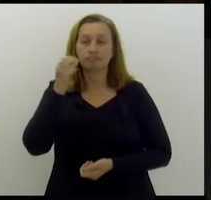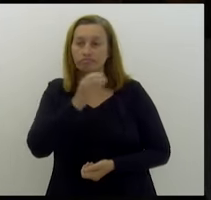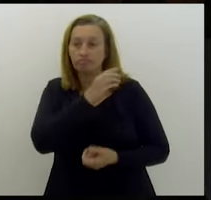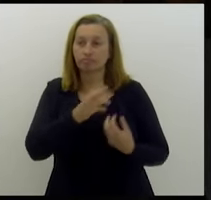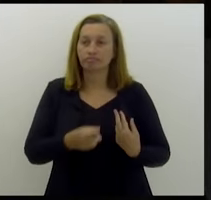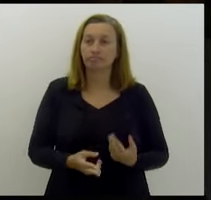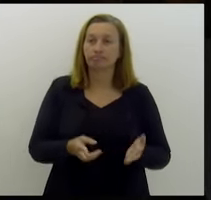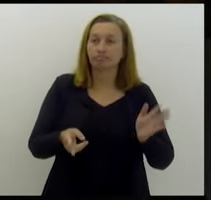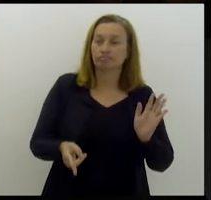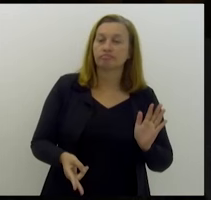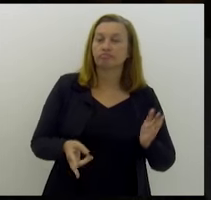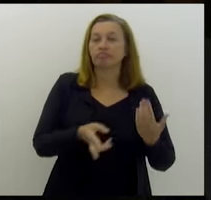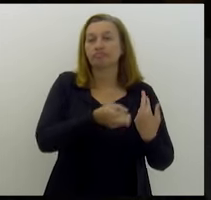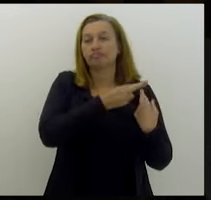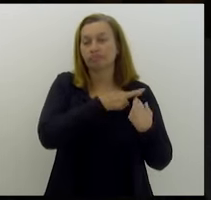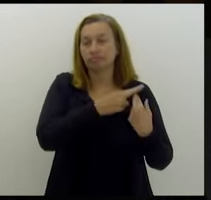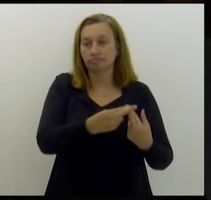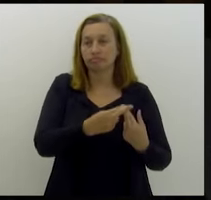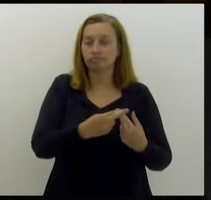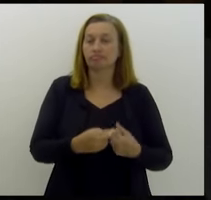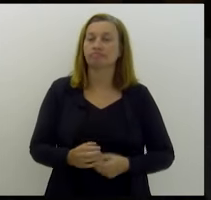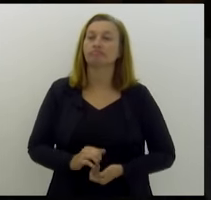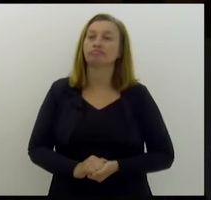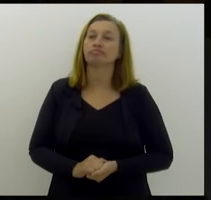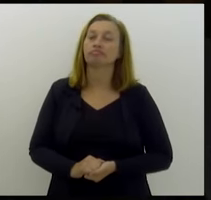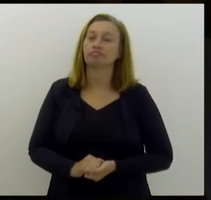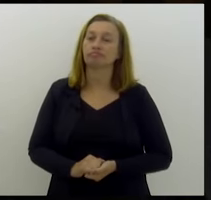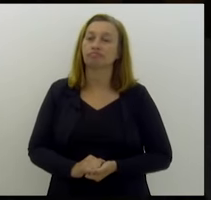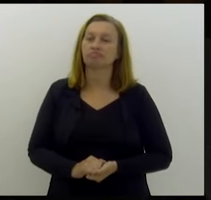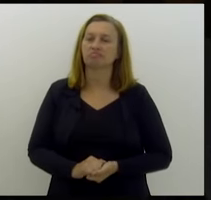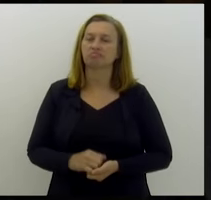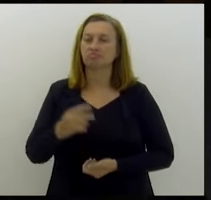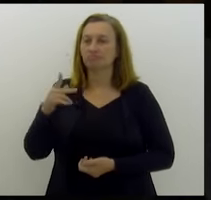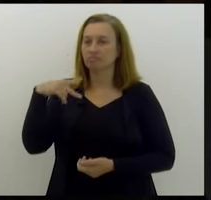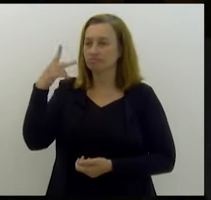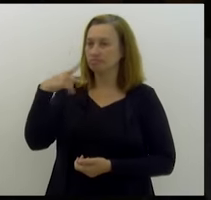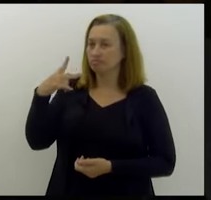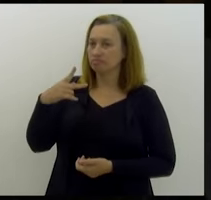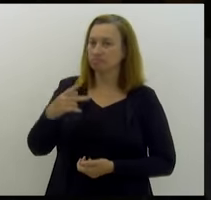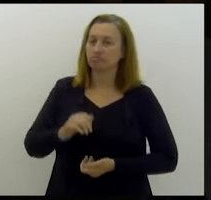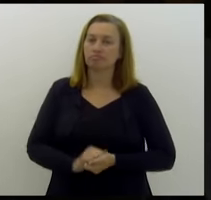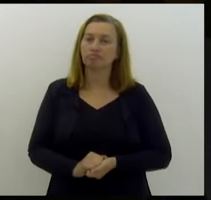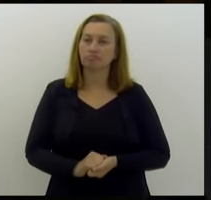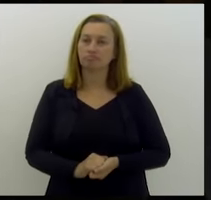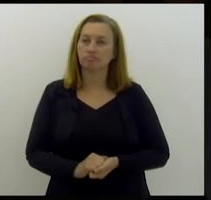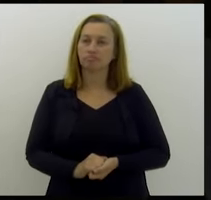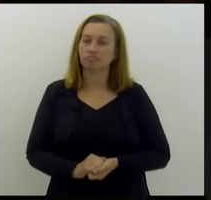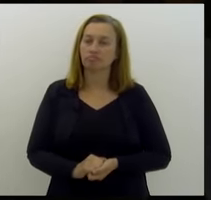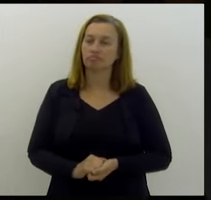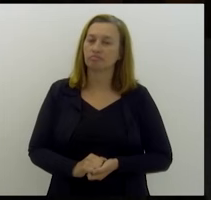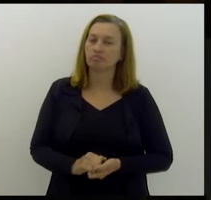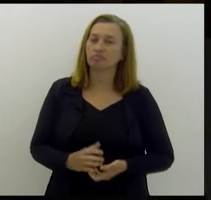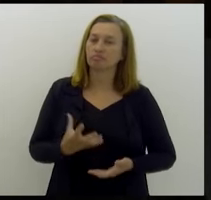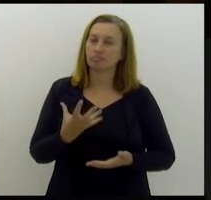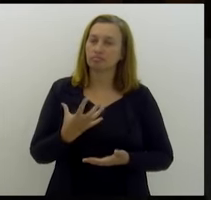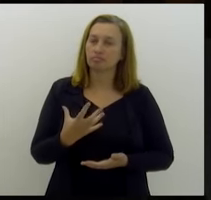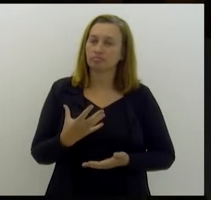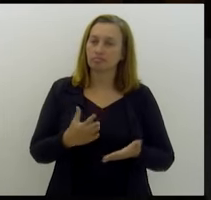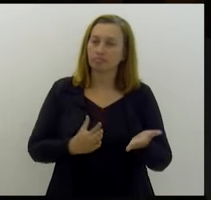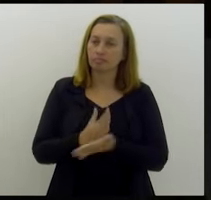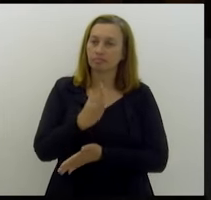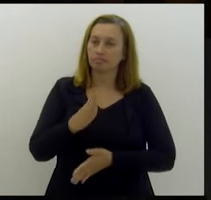responsabilidade e não venha a querer que o Parlamento e muito menos que o posição dê cheque em branco para ele continuar com